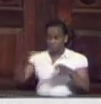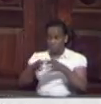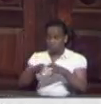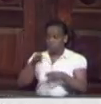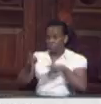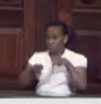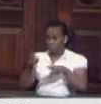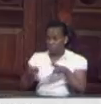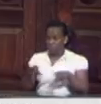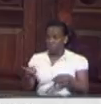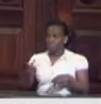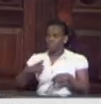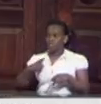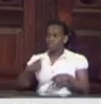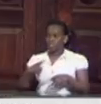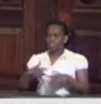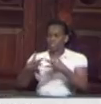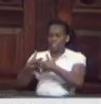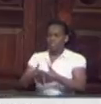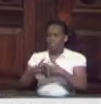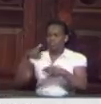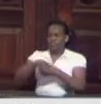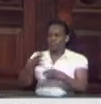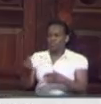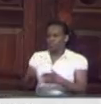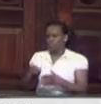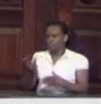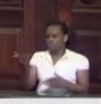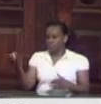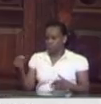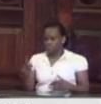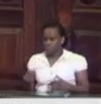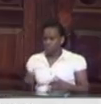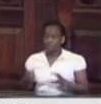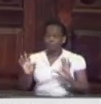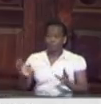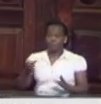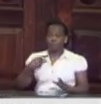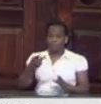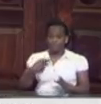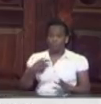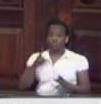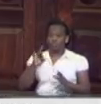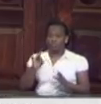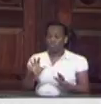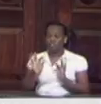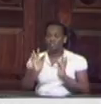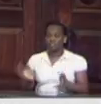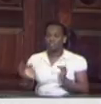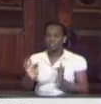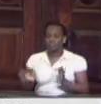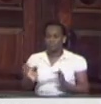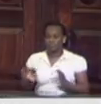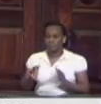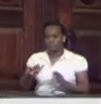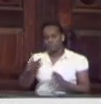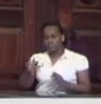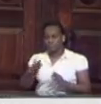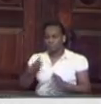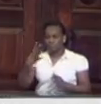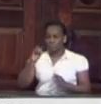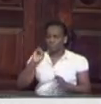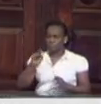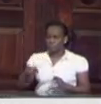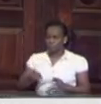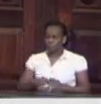populistas têm caminhões de voto. E o meu são singelos, na média, 40